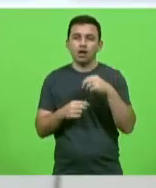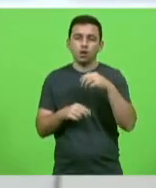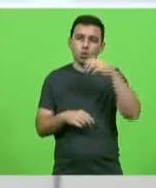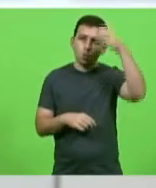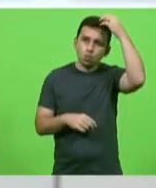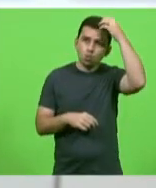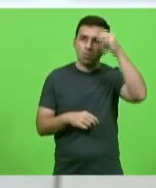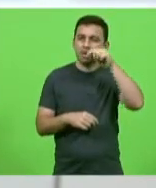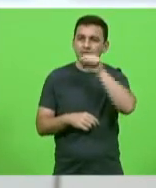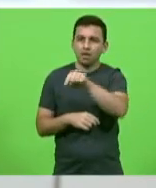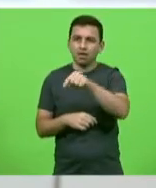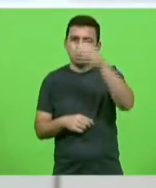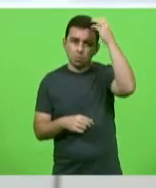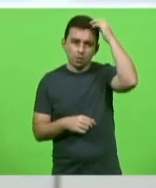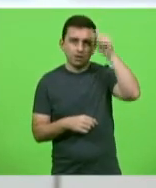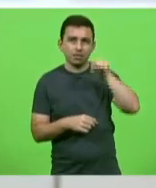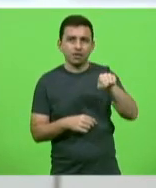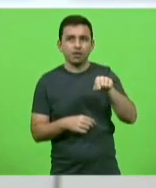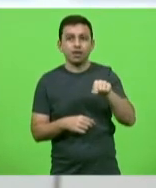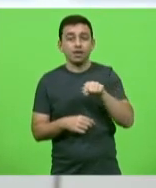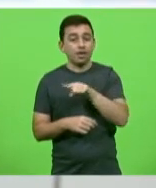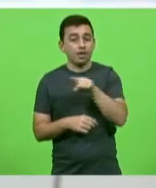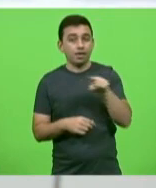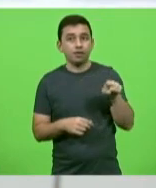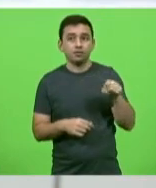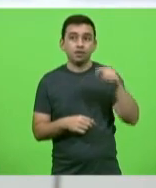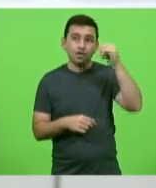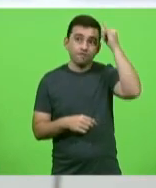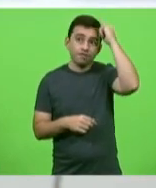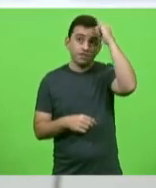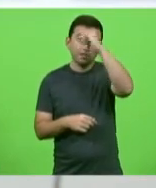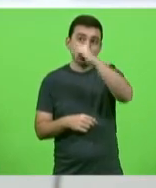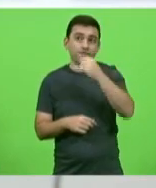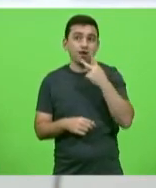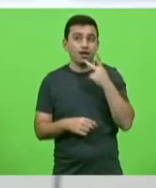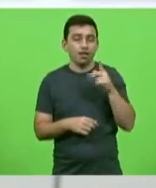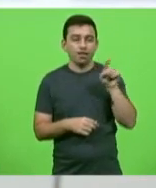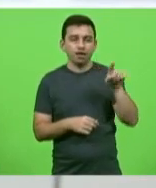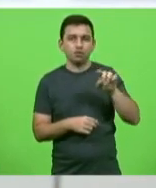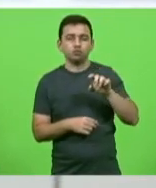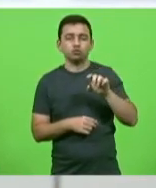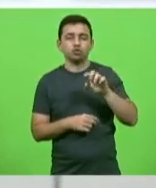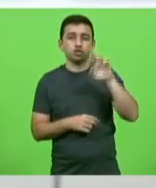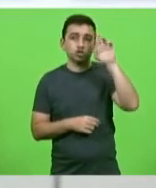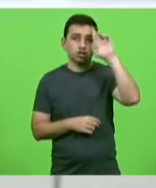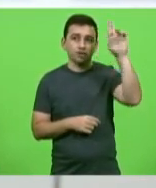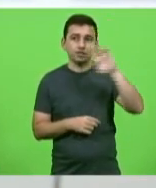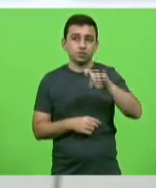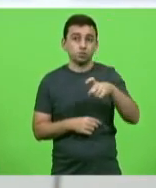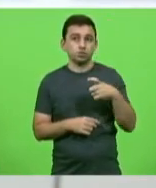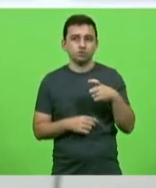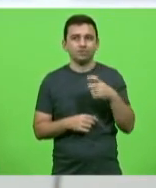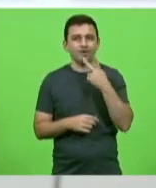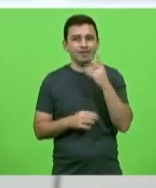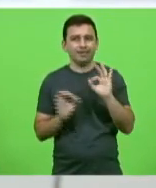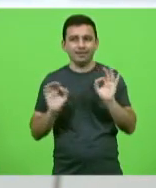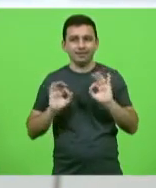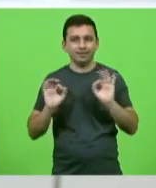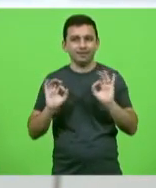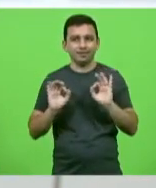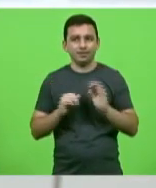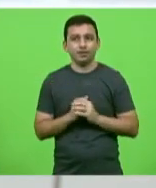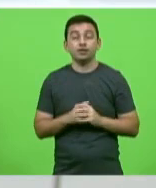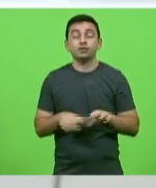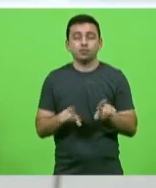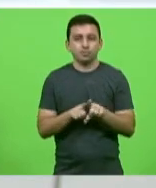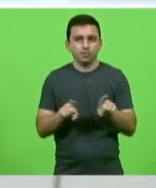e evitam referir o nome do chefe do executivo entretanto determinadas falas